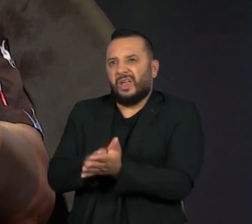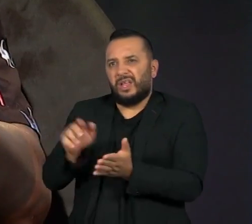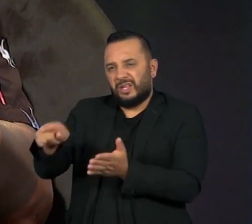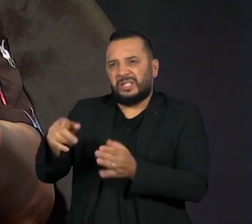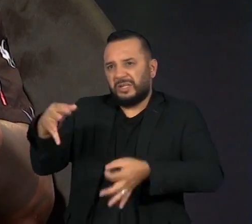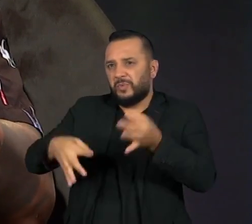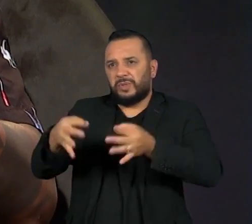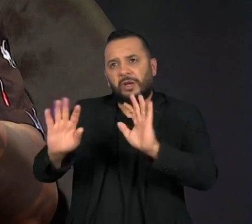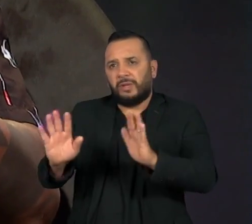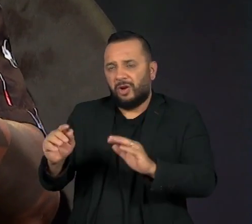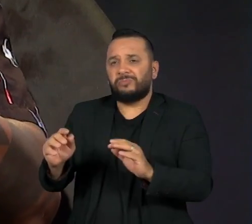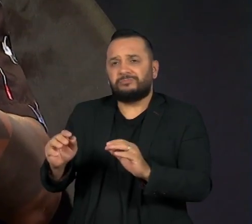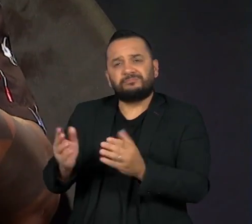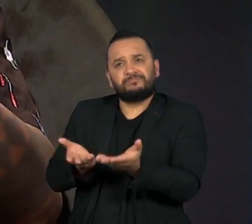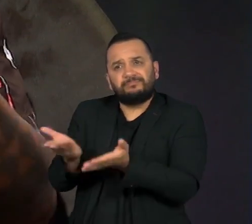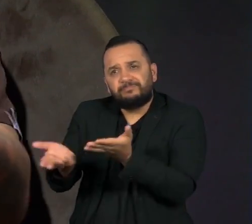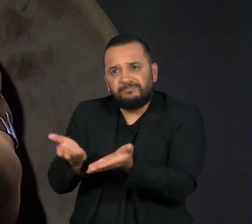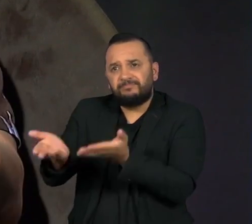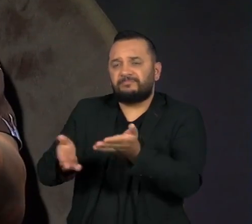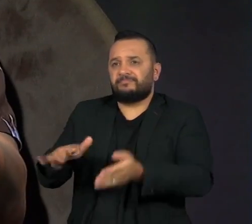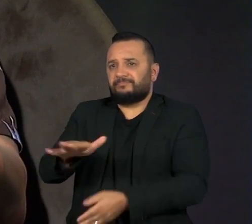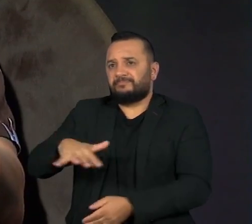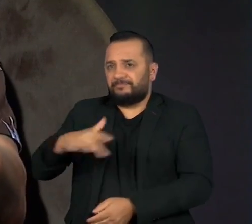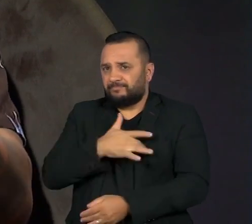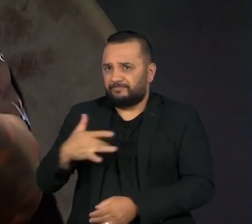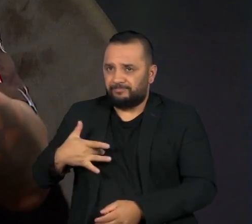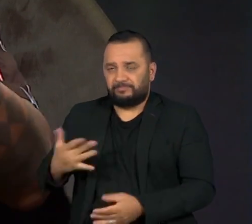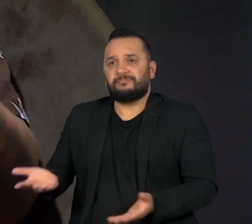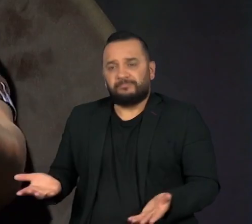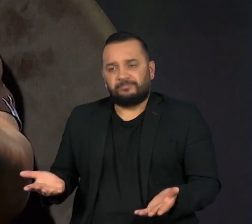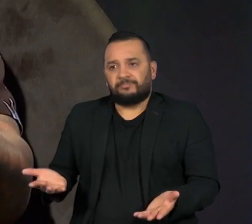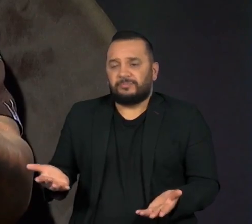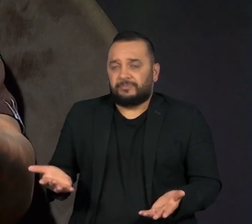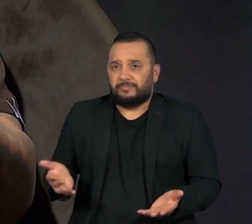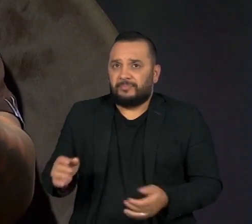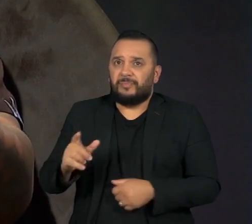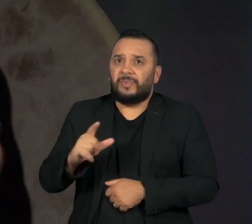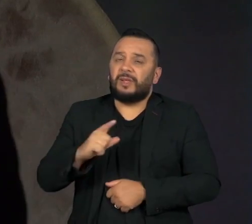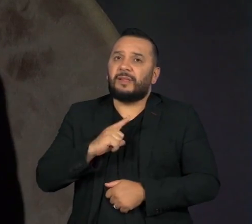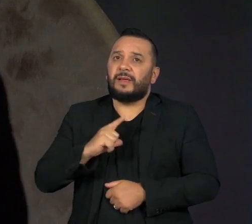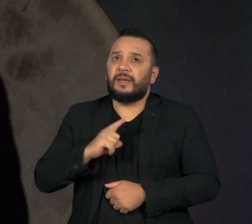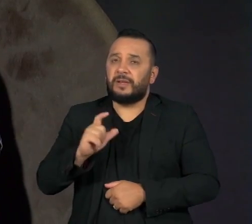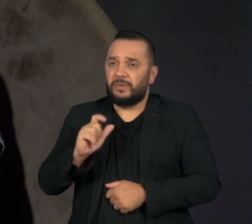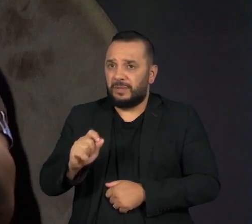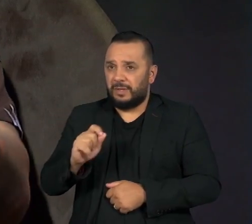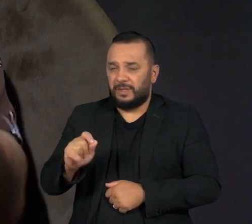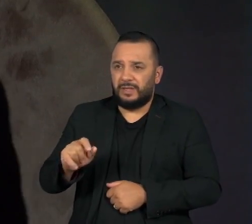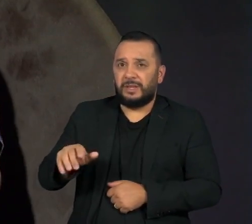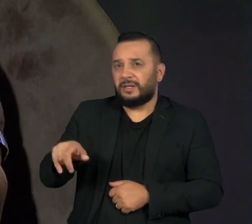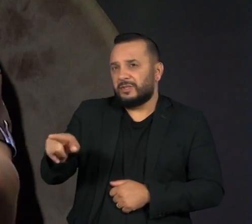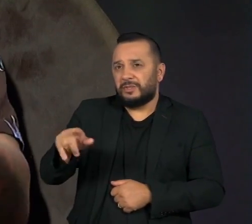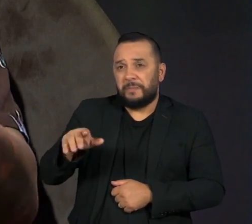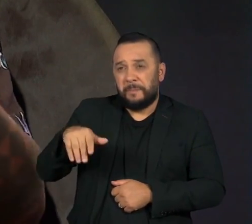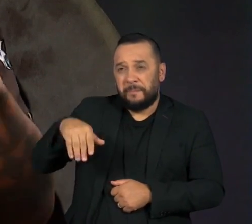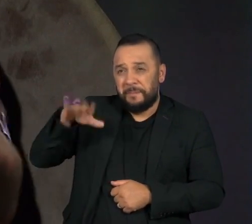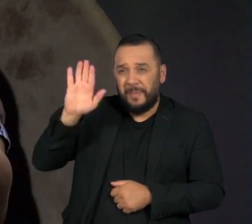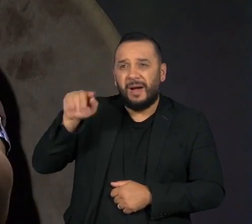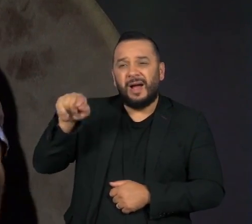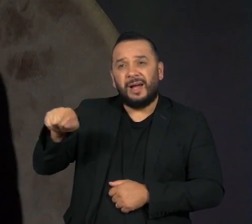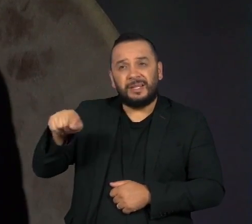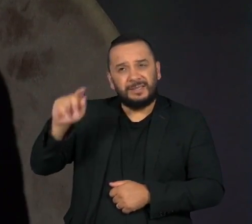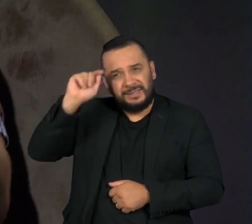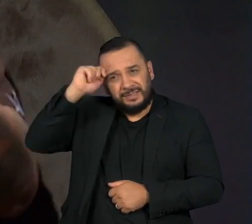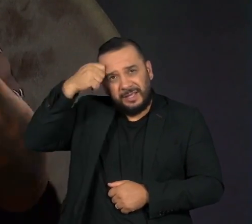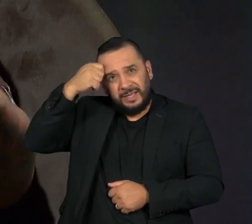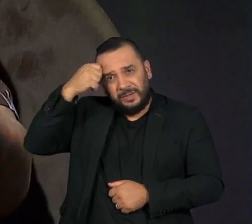quando você vê a ação, ela é uma ação que sobre o corpo negro, ela é muito mais violenta